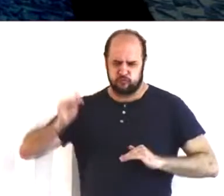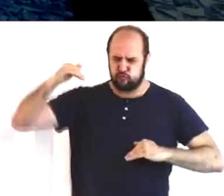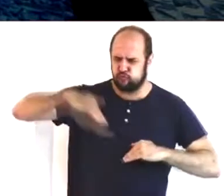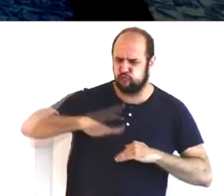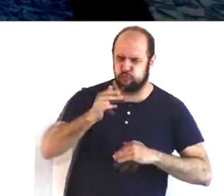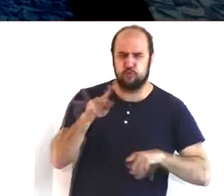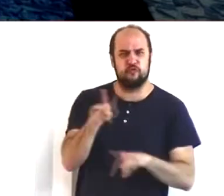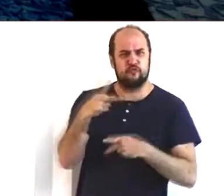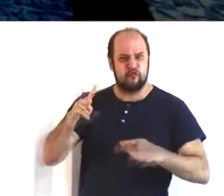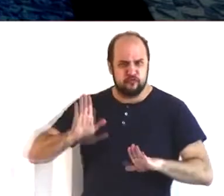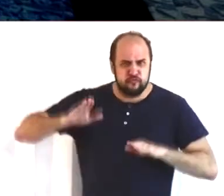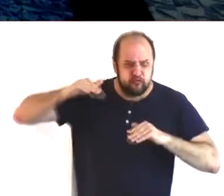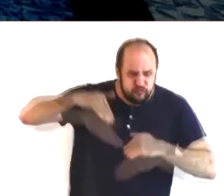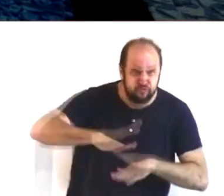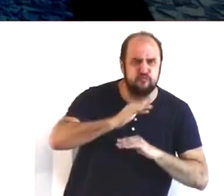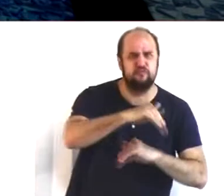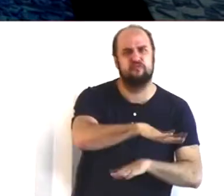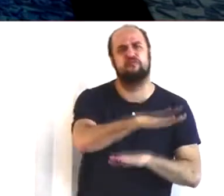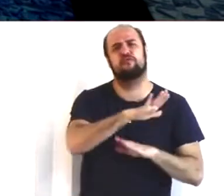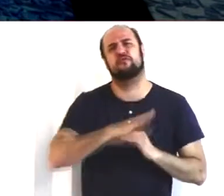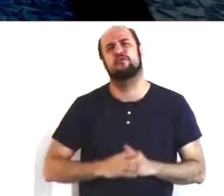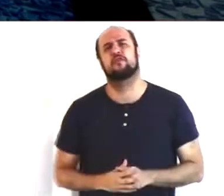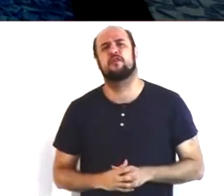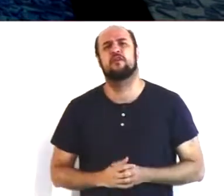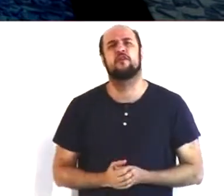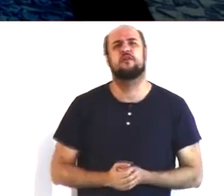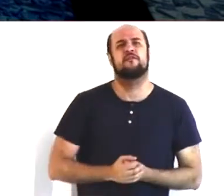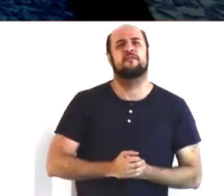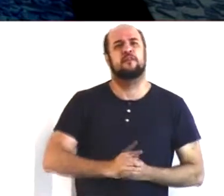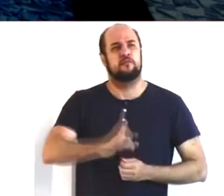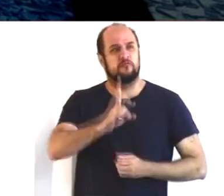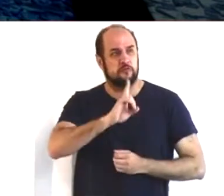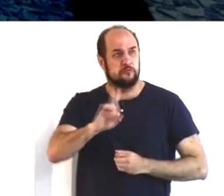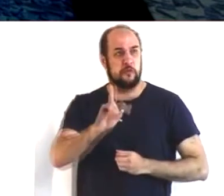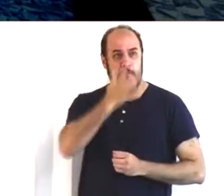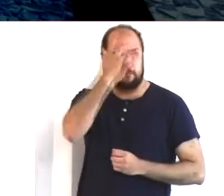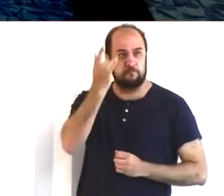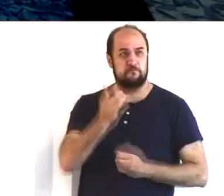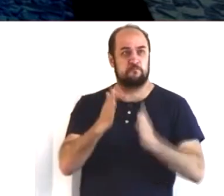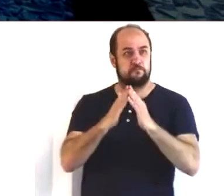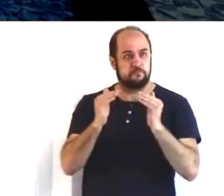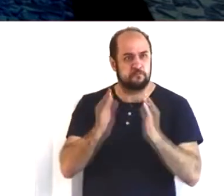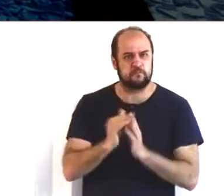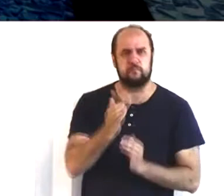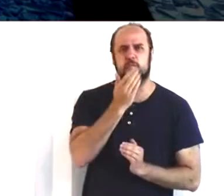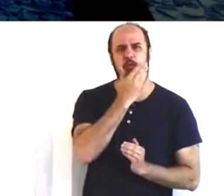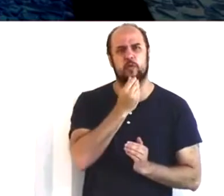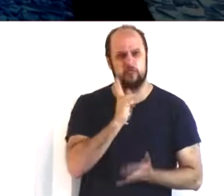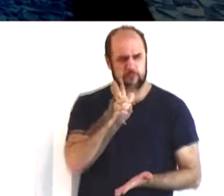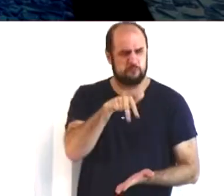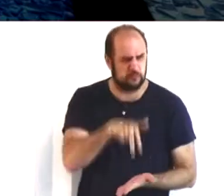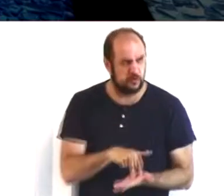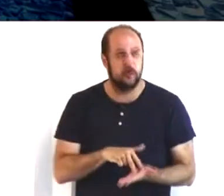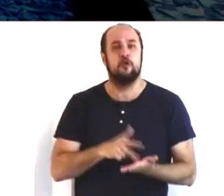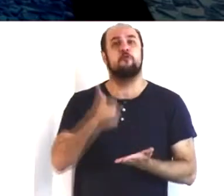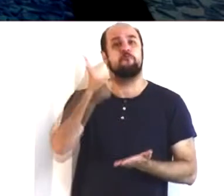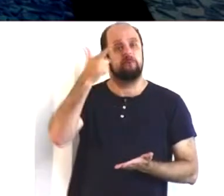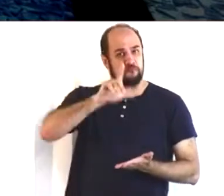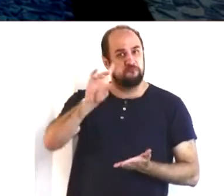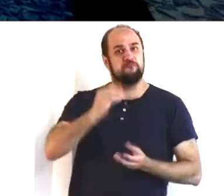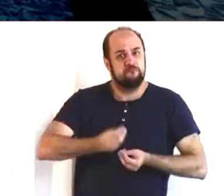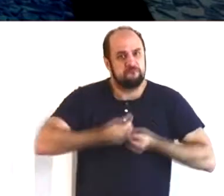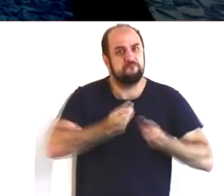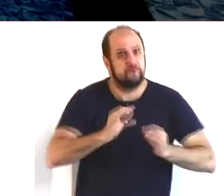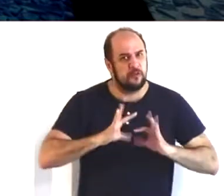agitada pelo vento. Não suponha esse homem que alcançará do Senhor alguma coisa, homem de ânimo dobre, inconstante